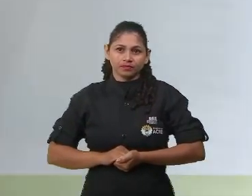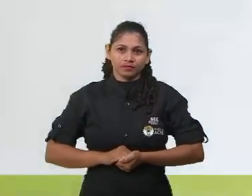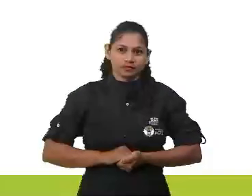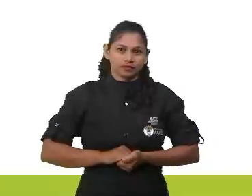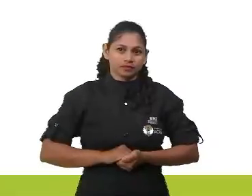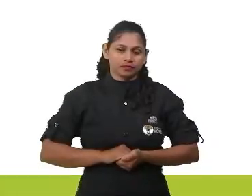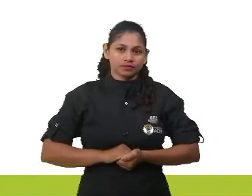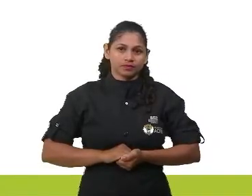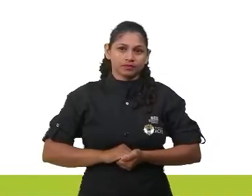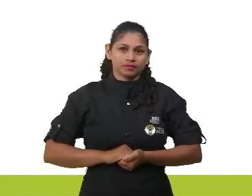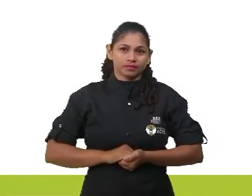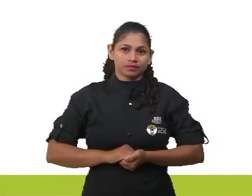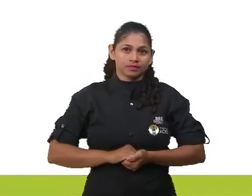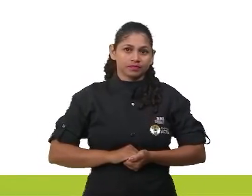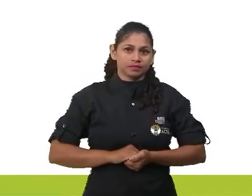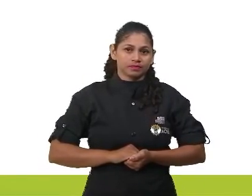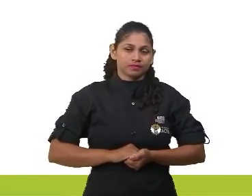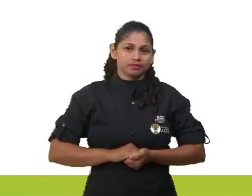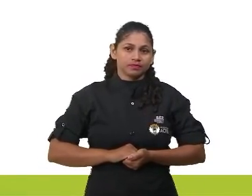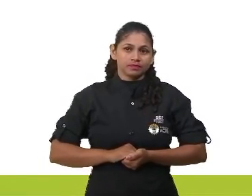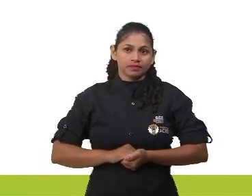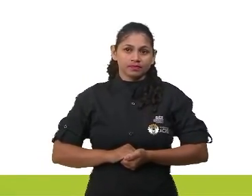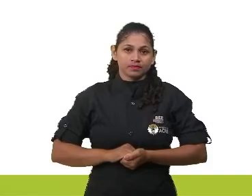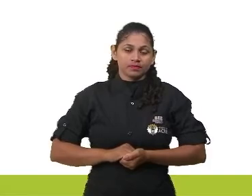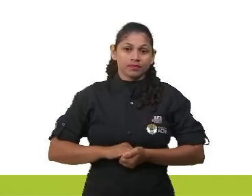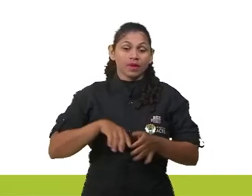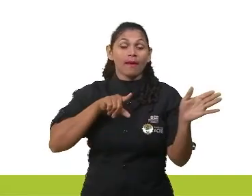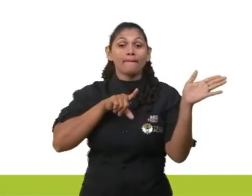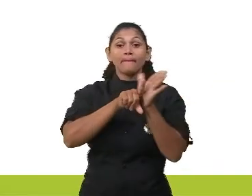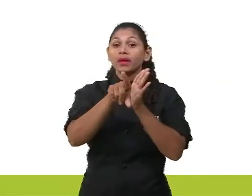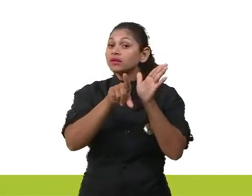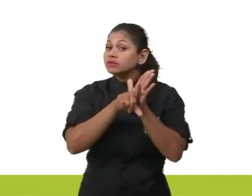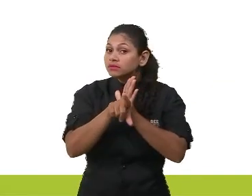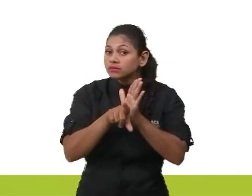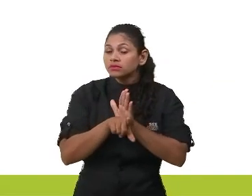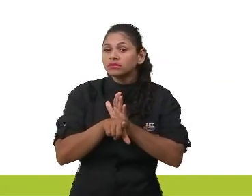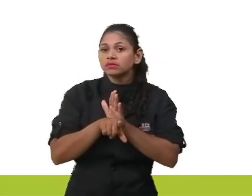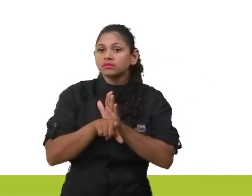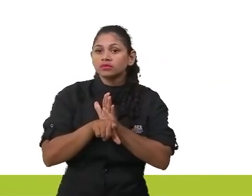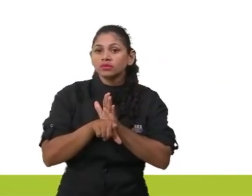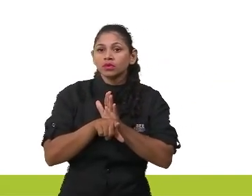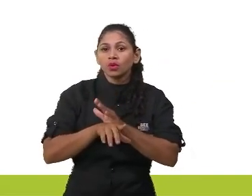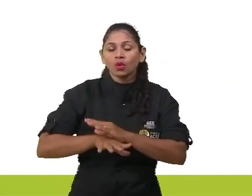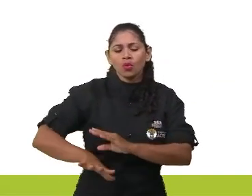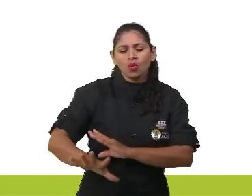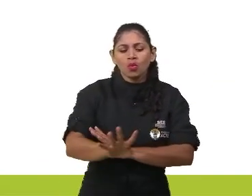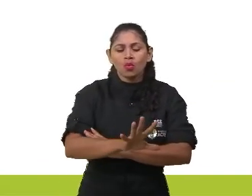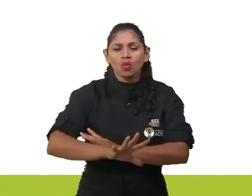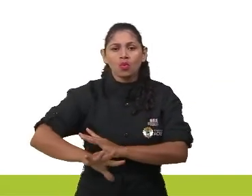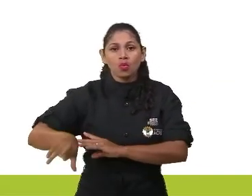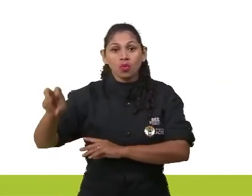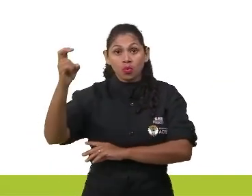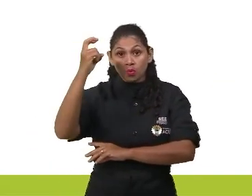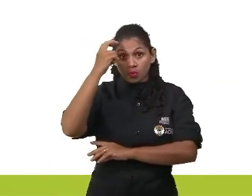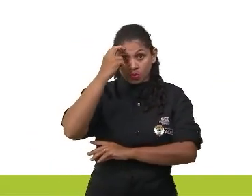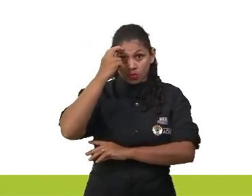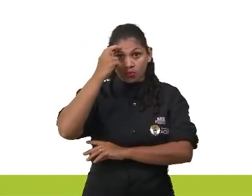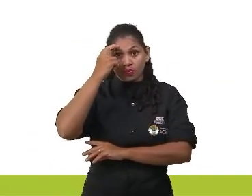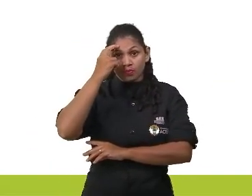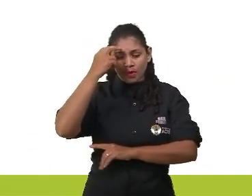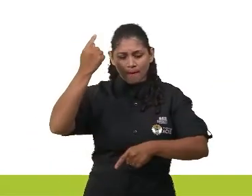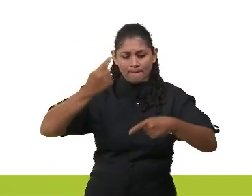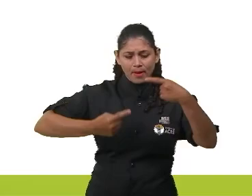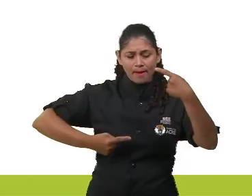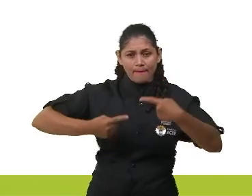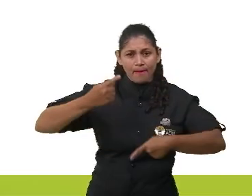no texto da questão. Aí, o comando da questão diz o seguinte: no ambiente cultural do antigo regime, a discussão